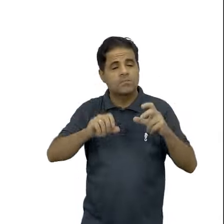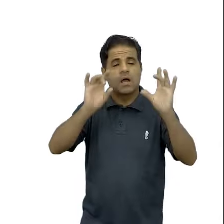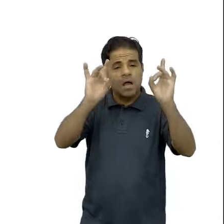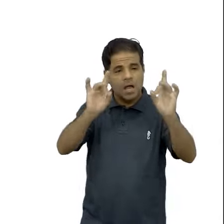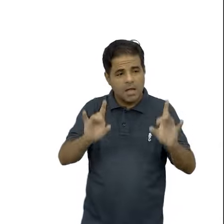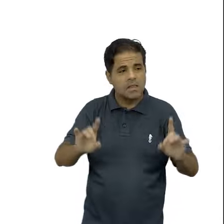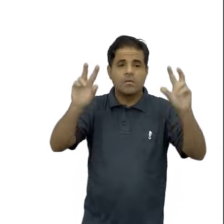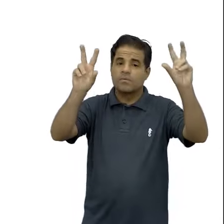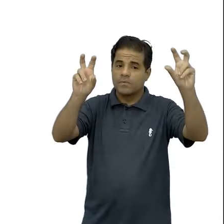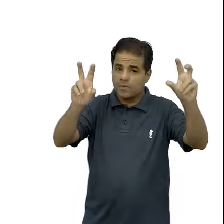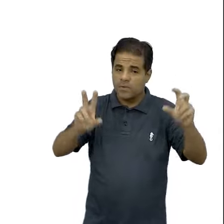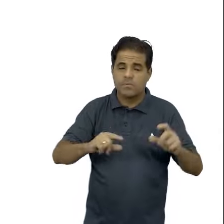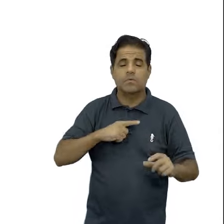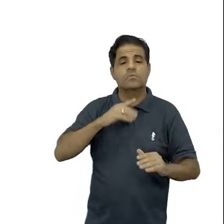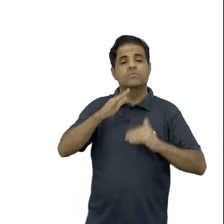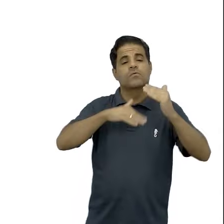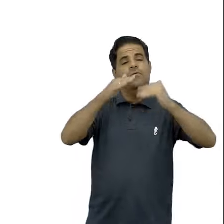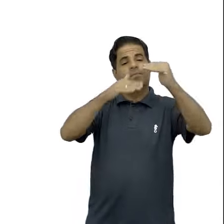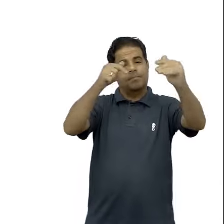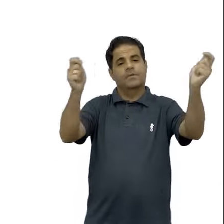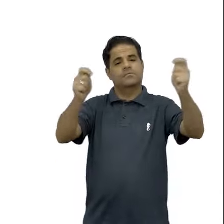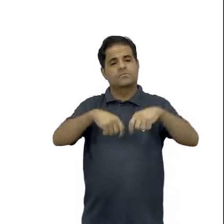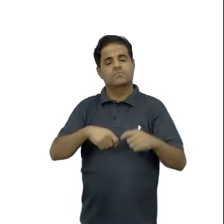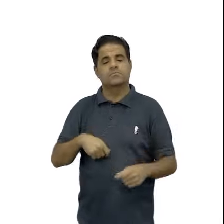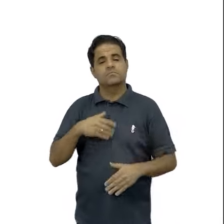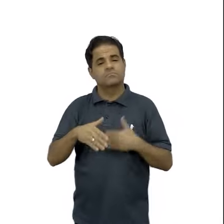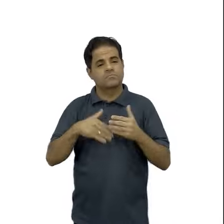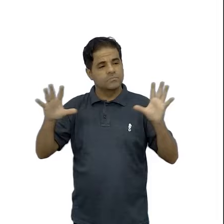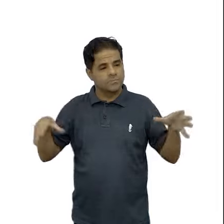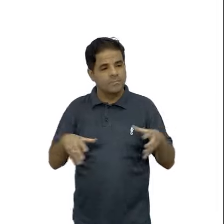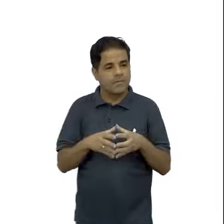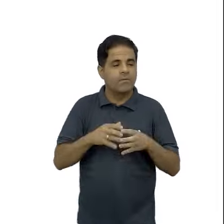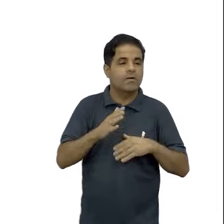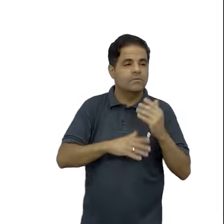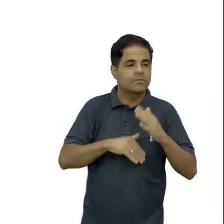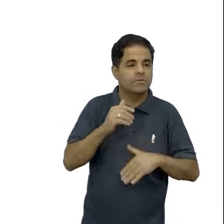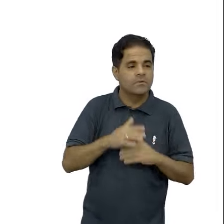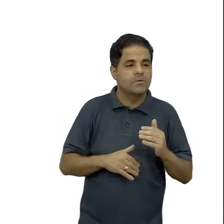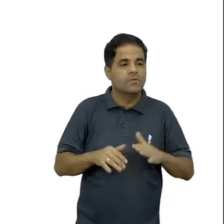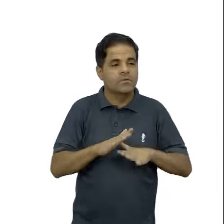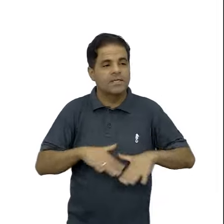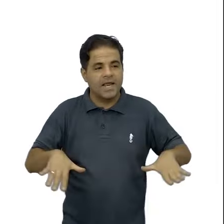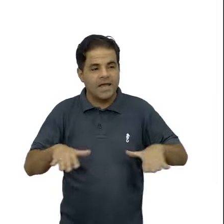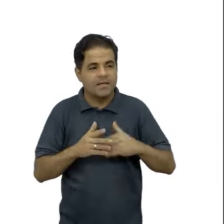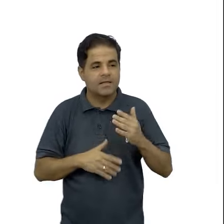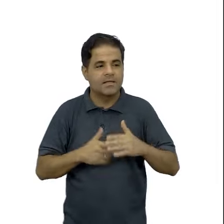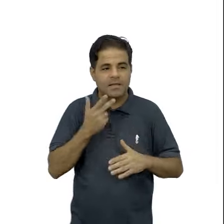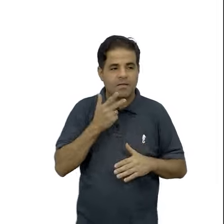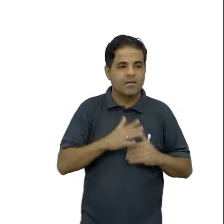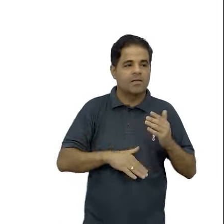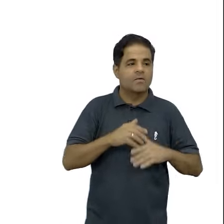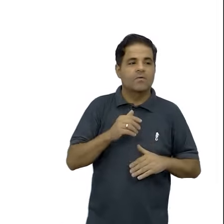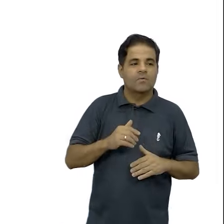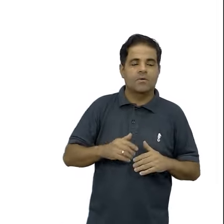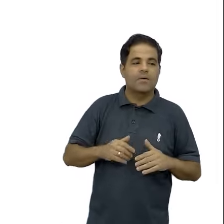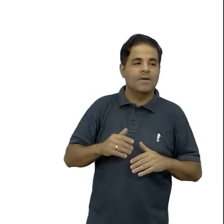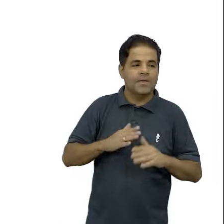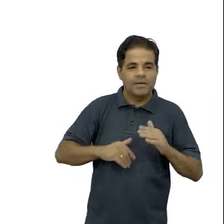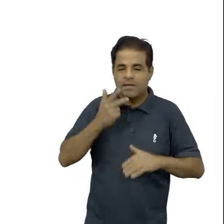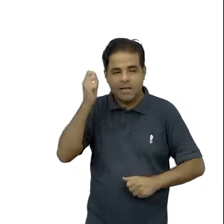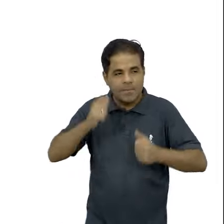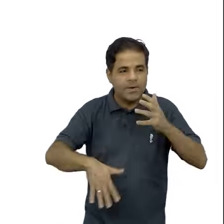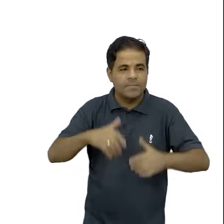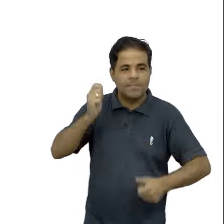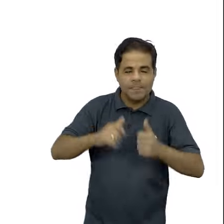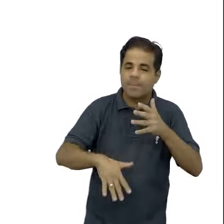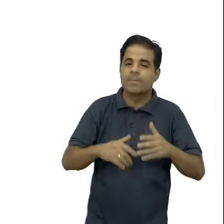termo. No desenvolvimento, eles vão fazendo agrupamentos de 2 em 2, de 3 em 3, e essa é a ideia, que o